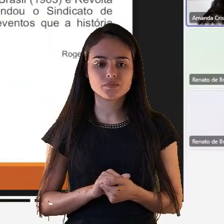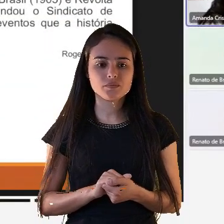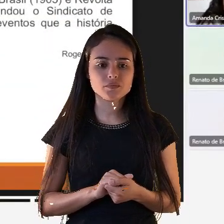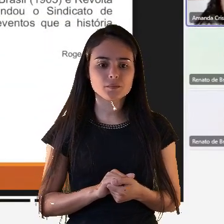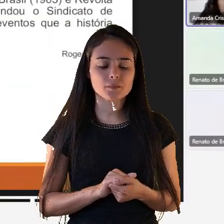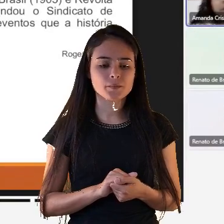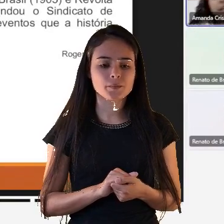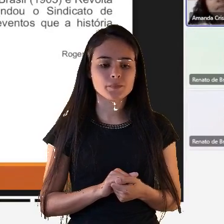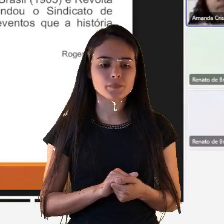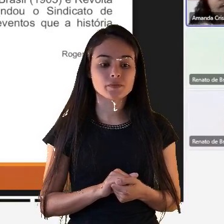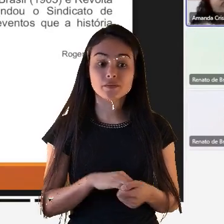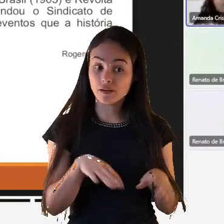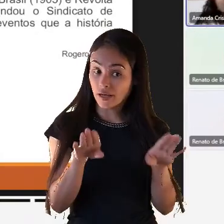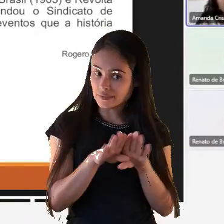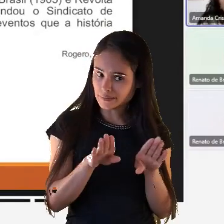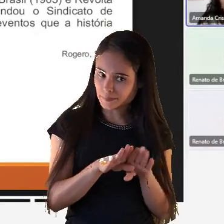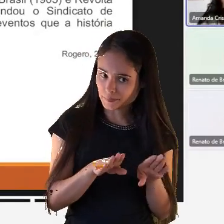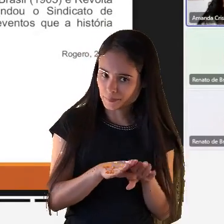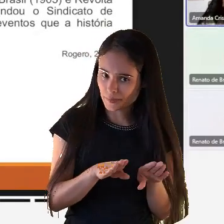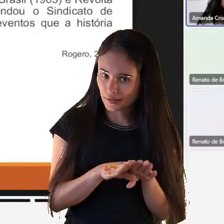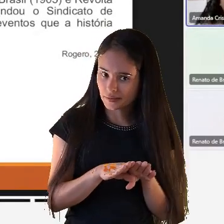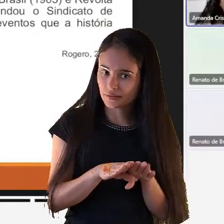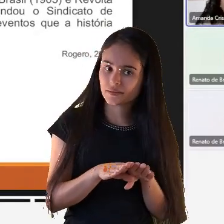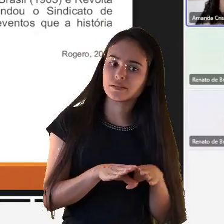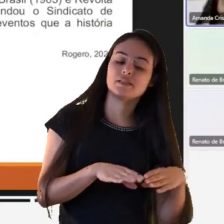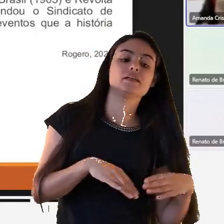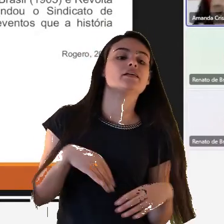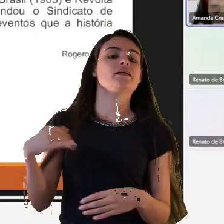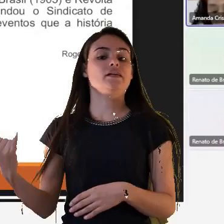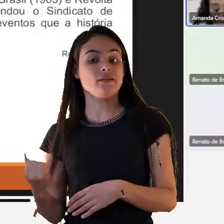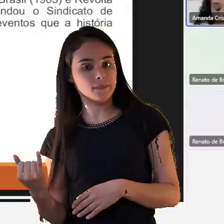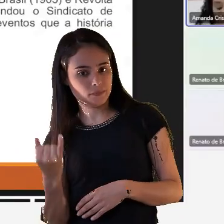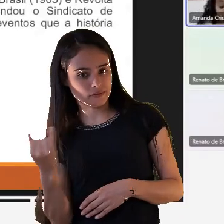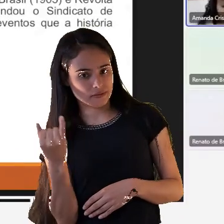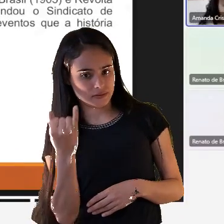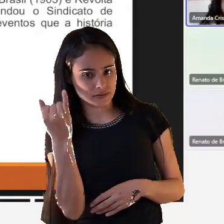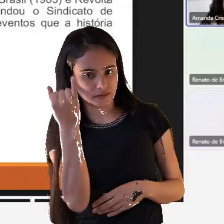Além disso, né, a gente é importante também